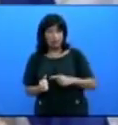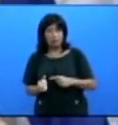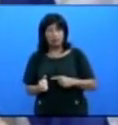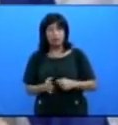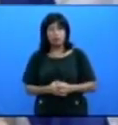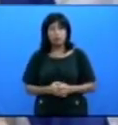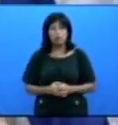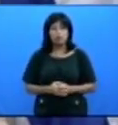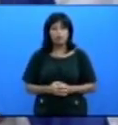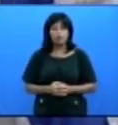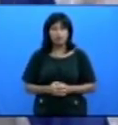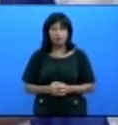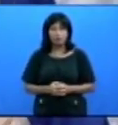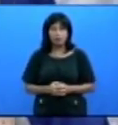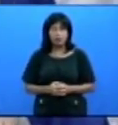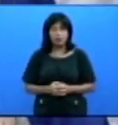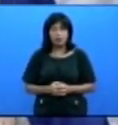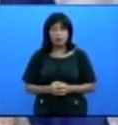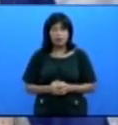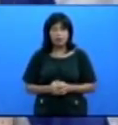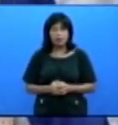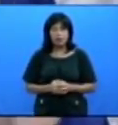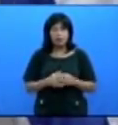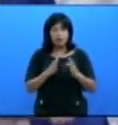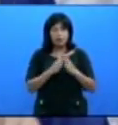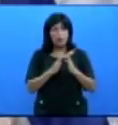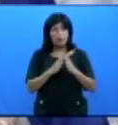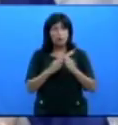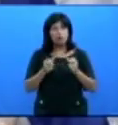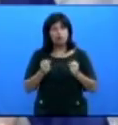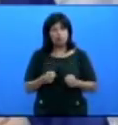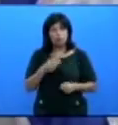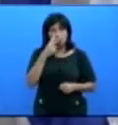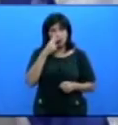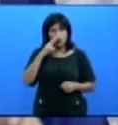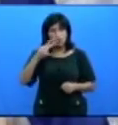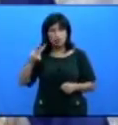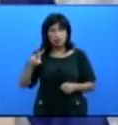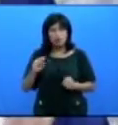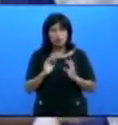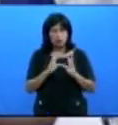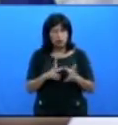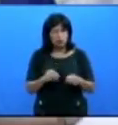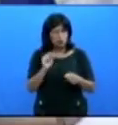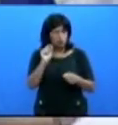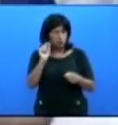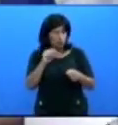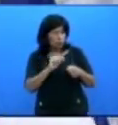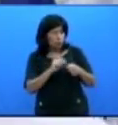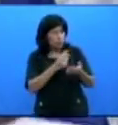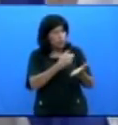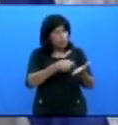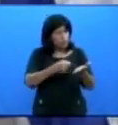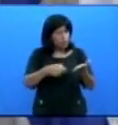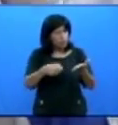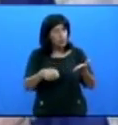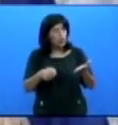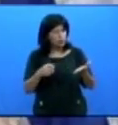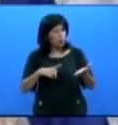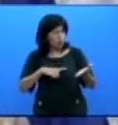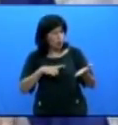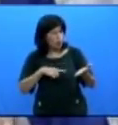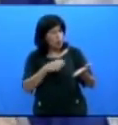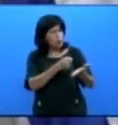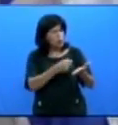apensado aos autos aqui desta casa, o relatório minucioso de todos os passos